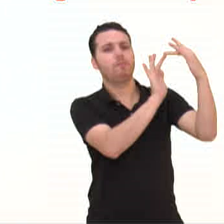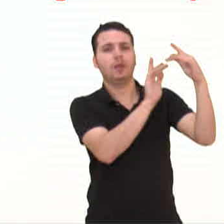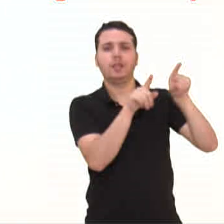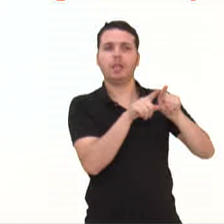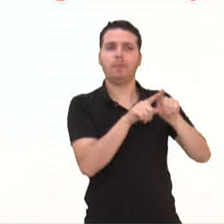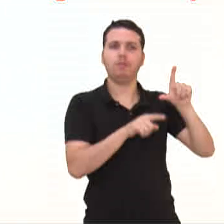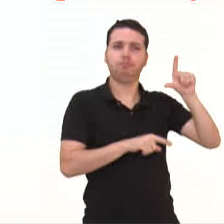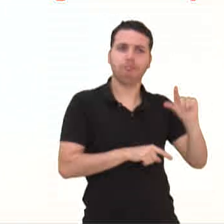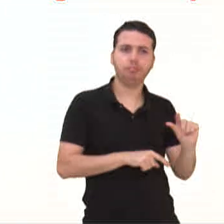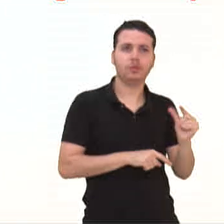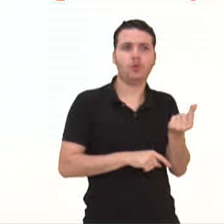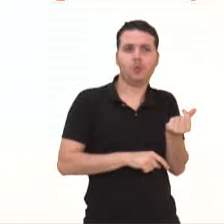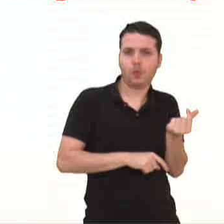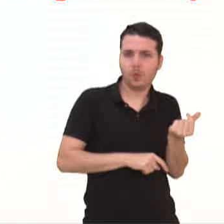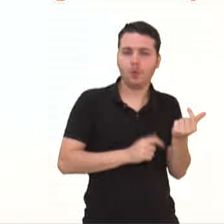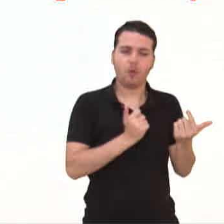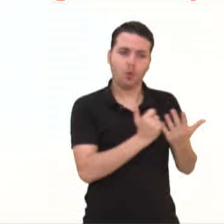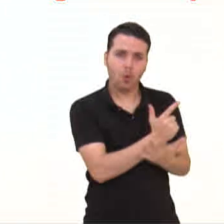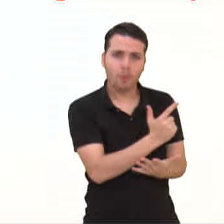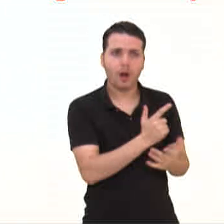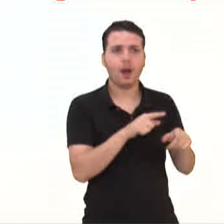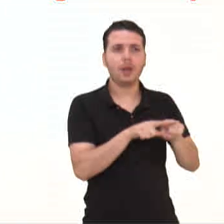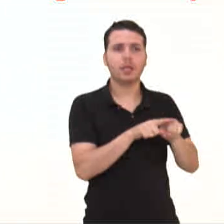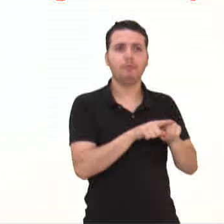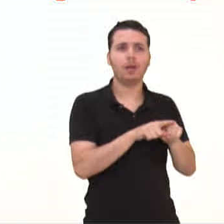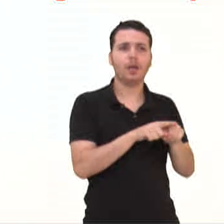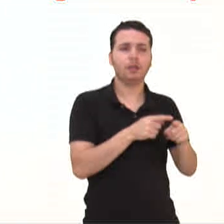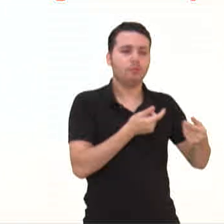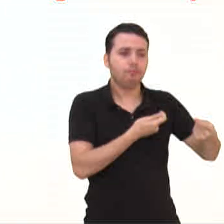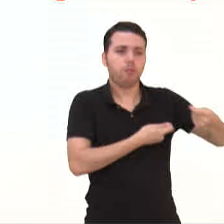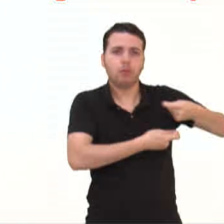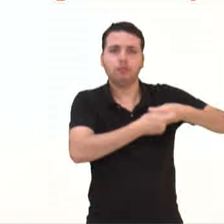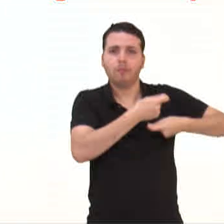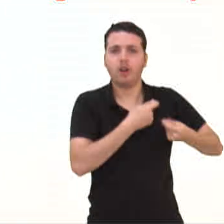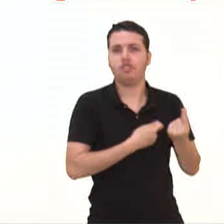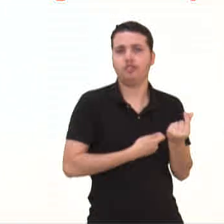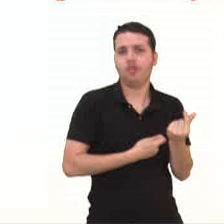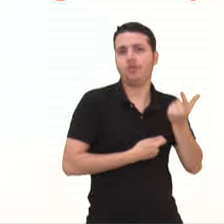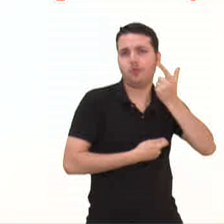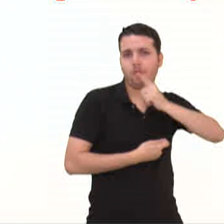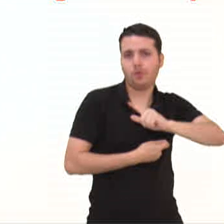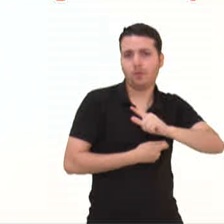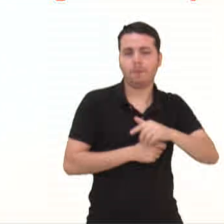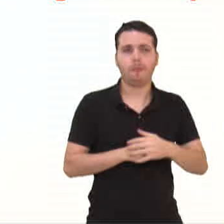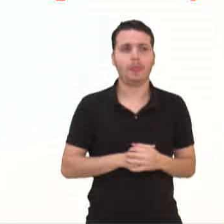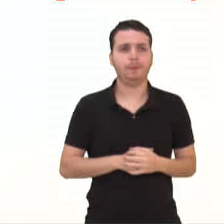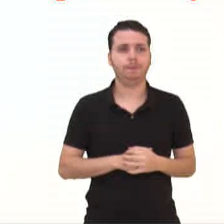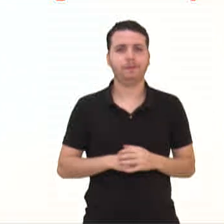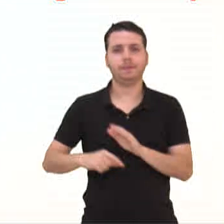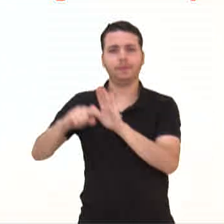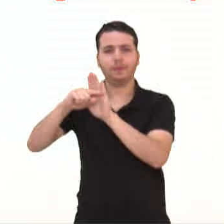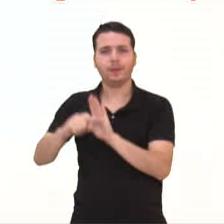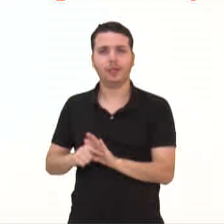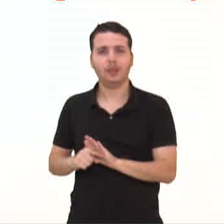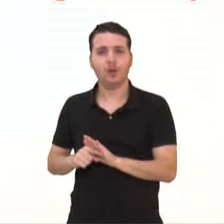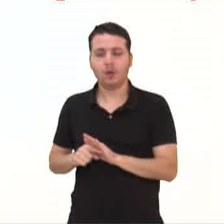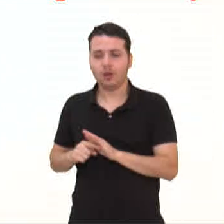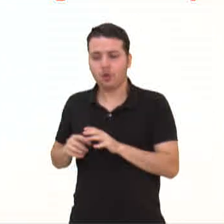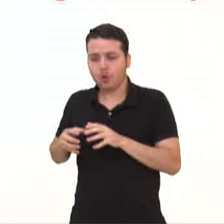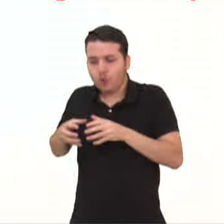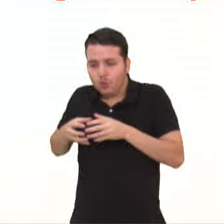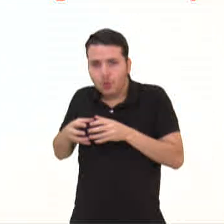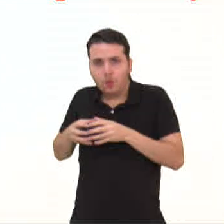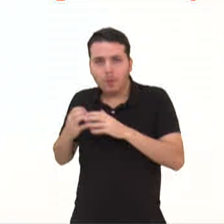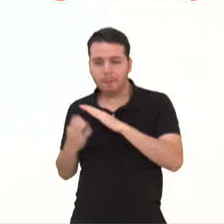produtos, maior fluxo de capitais, bens, serviços e pessoas. Como desvantagem, pequenos grupos de empresas controlam o mercado